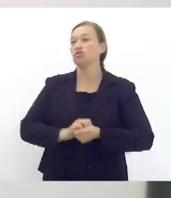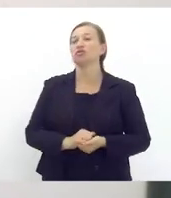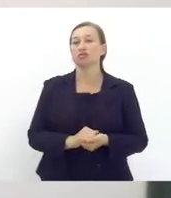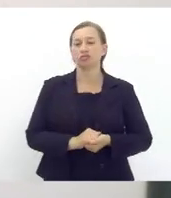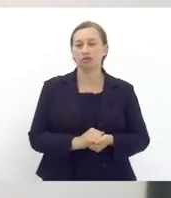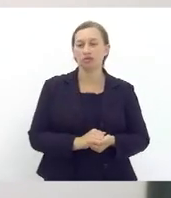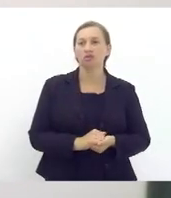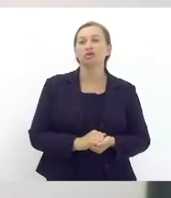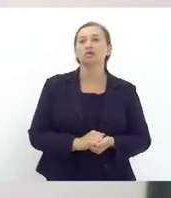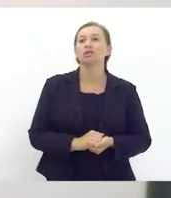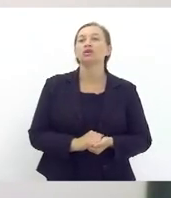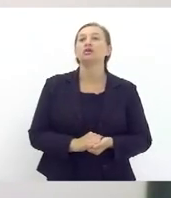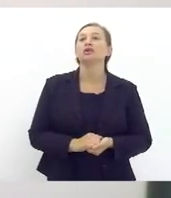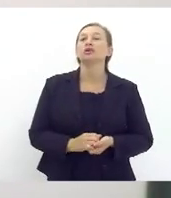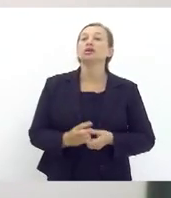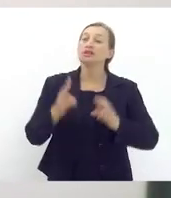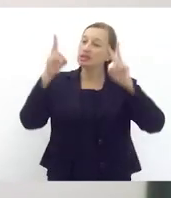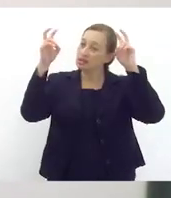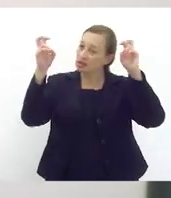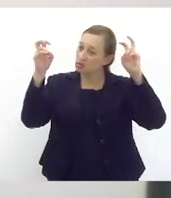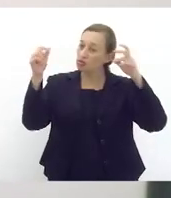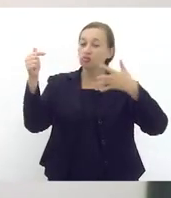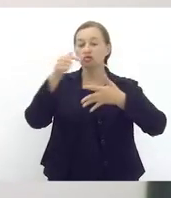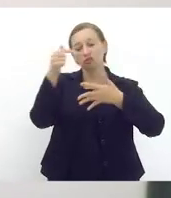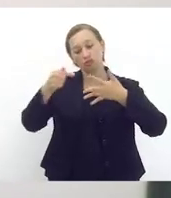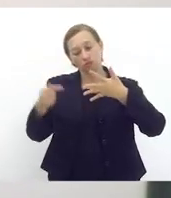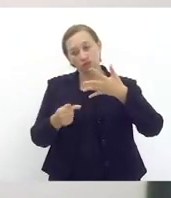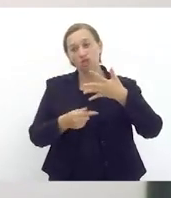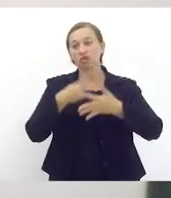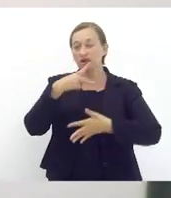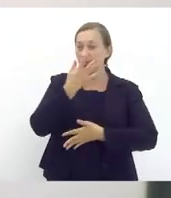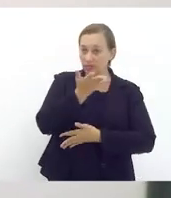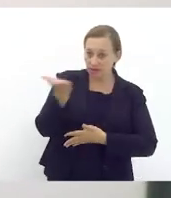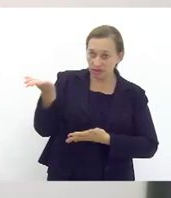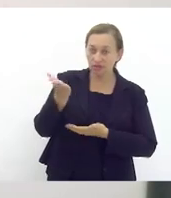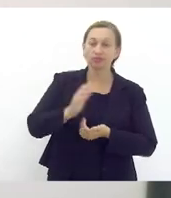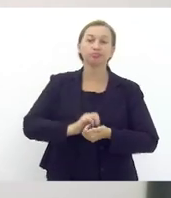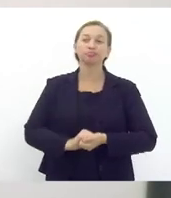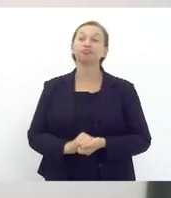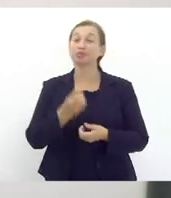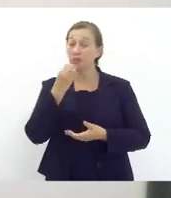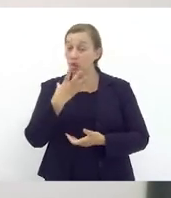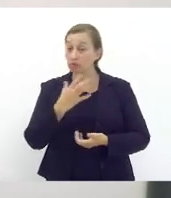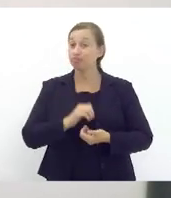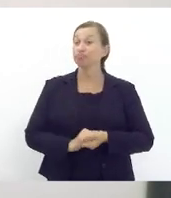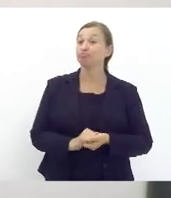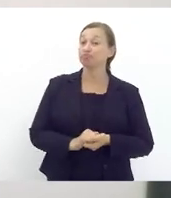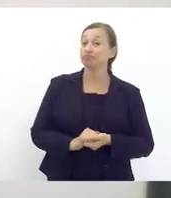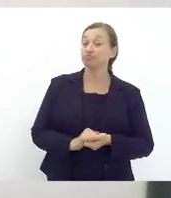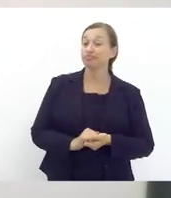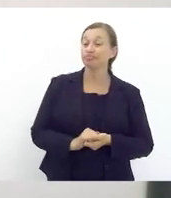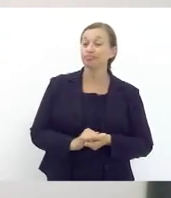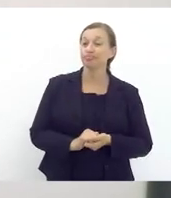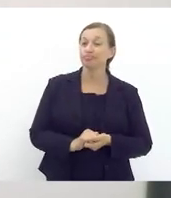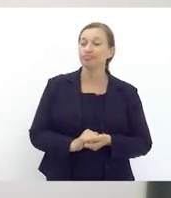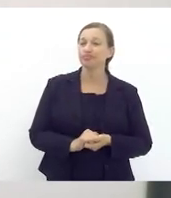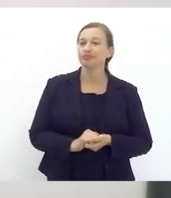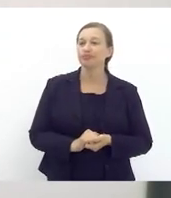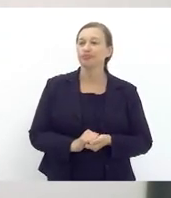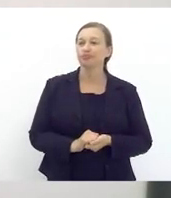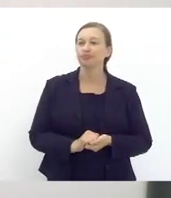inclusive nesse recortes como cabo de mencionar inclusive aqui agora tá bom algumas